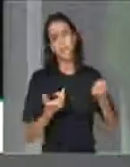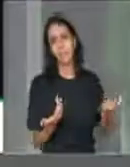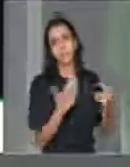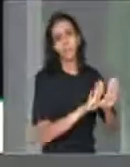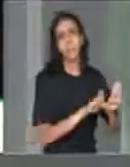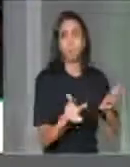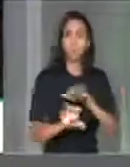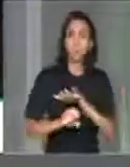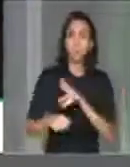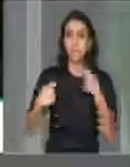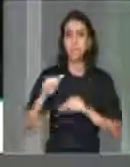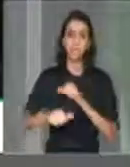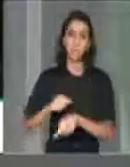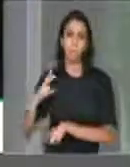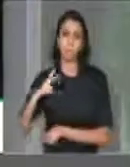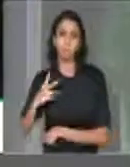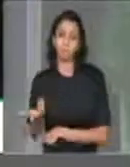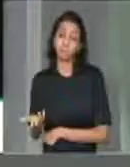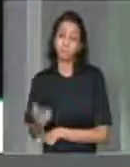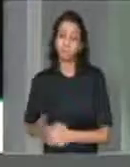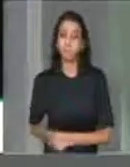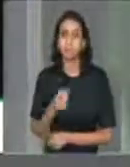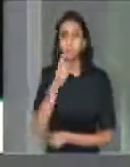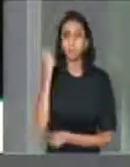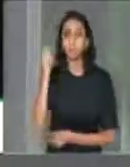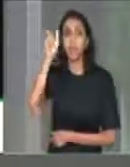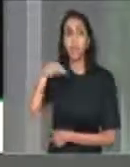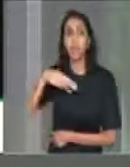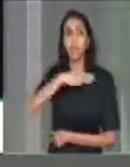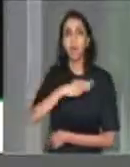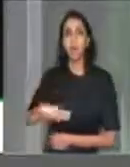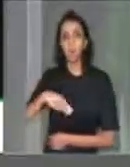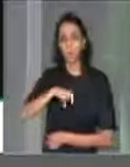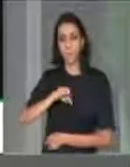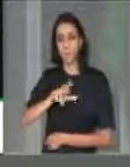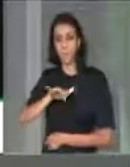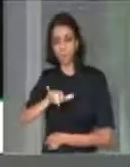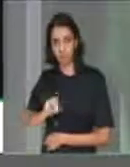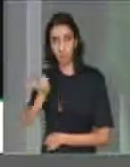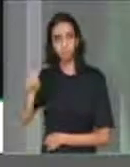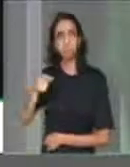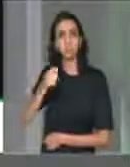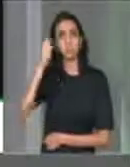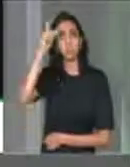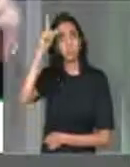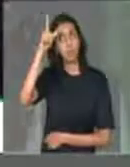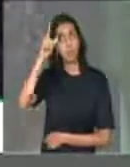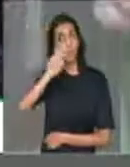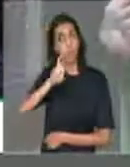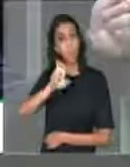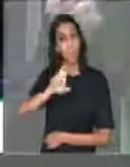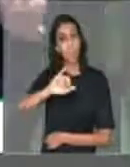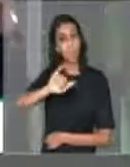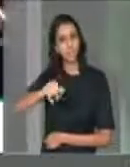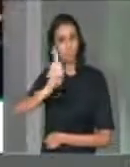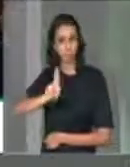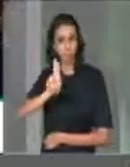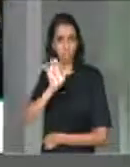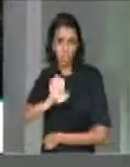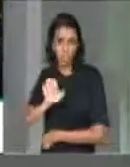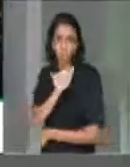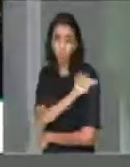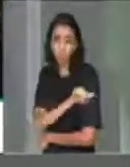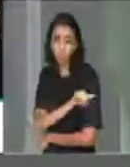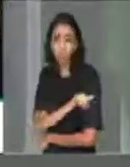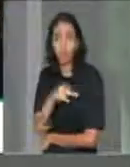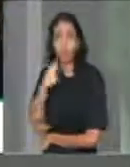privatização. Recentemente o Meirelles propôs a privatização da UERJ. Ontem eu participei de um debate no